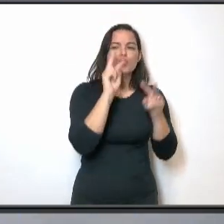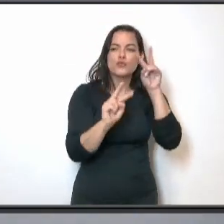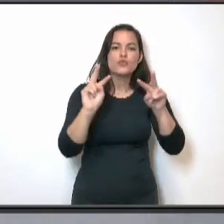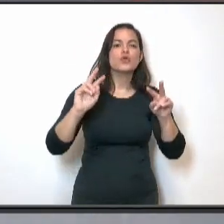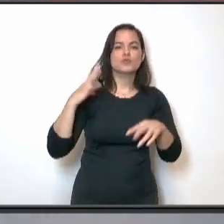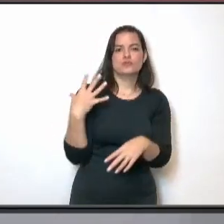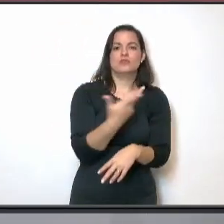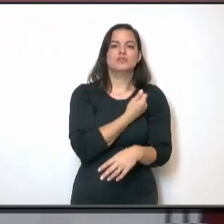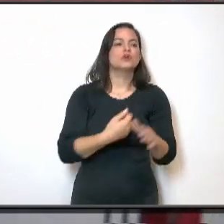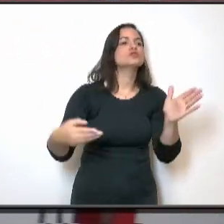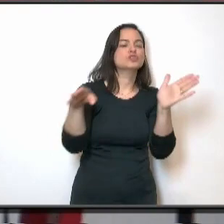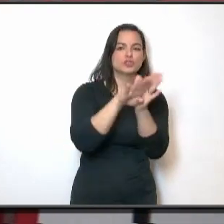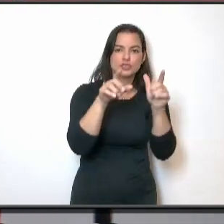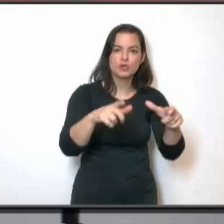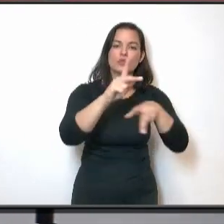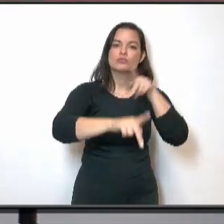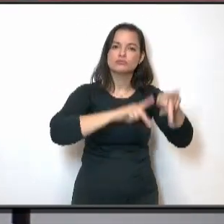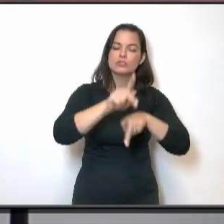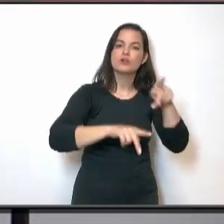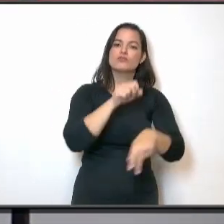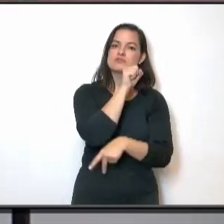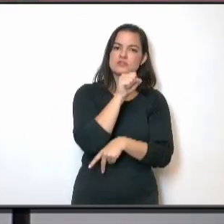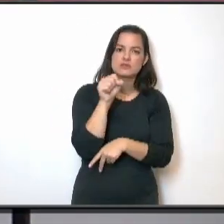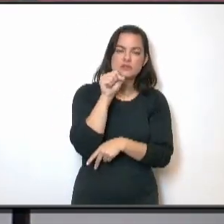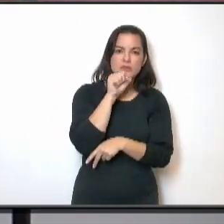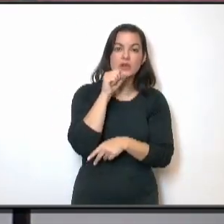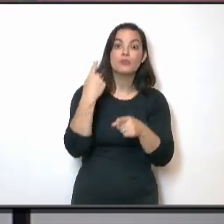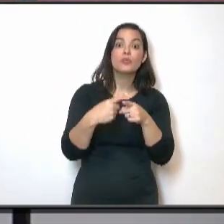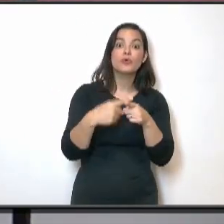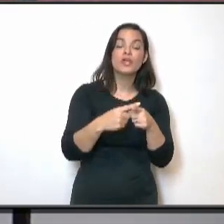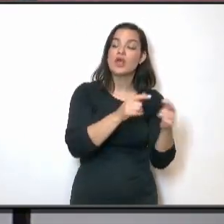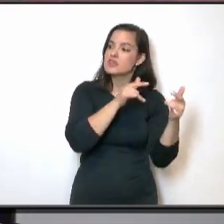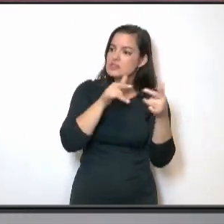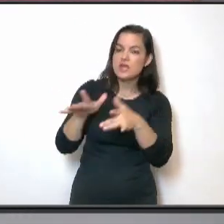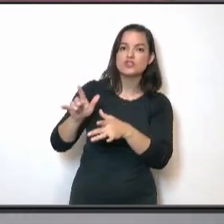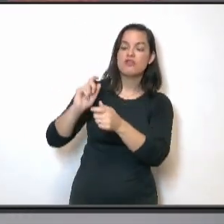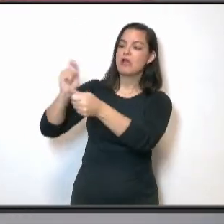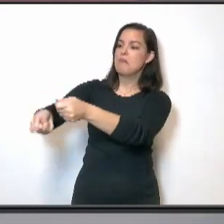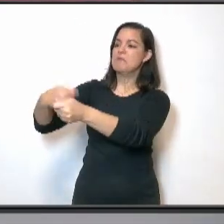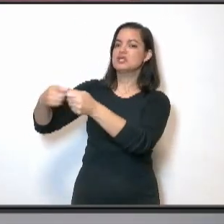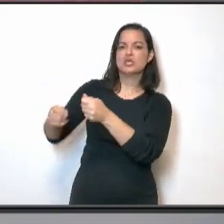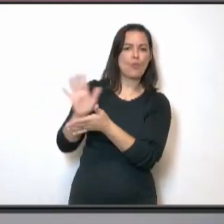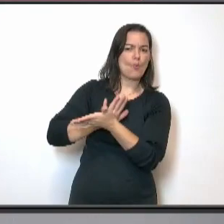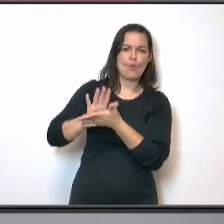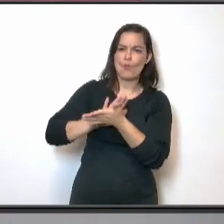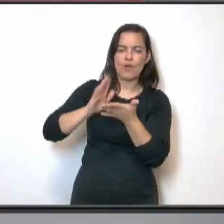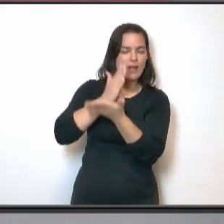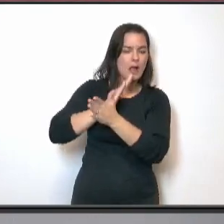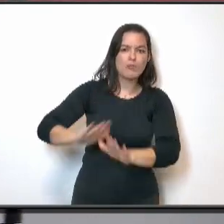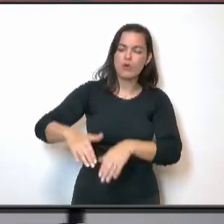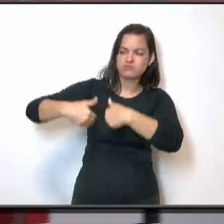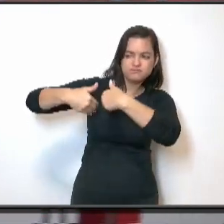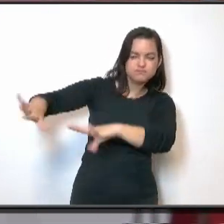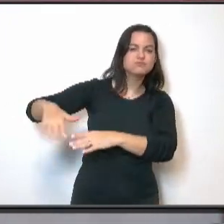samaritanos. Lá estava Pedro, porque não estava pescando no mar de Tiberíades, porque de novo havia rasgado as redes,